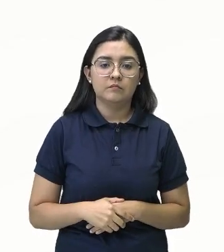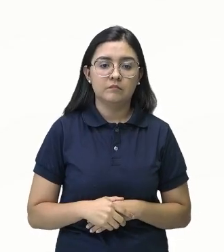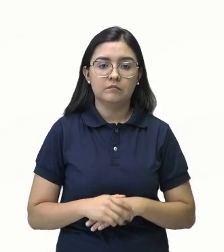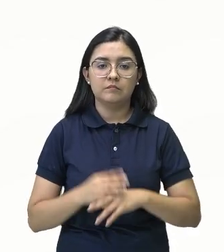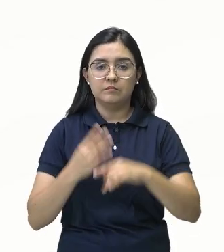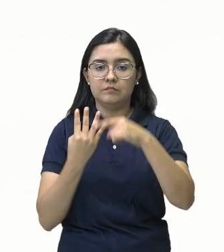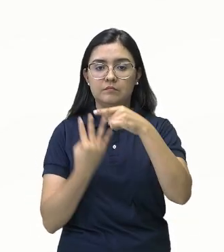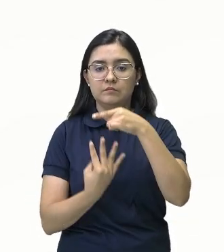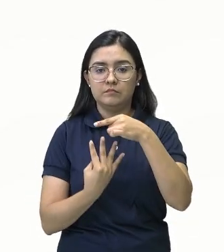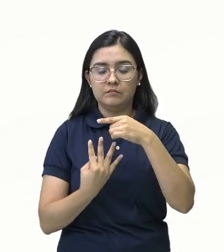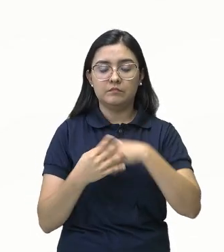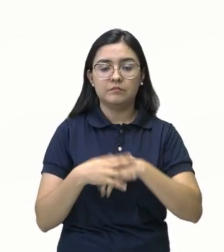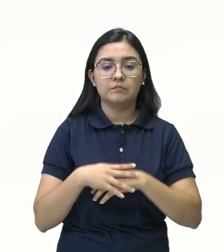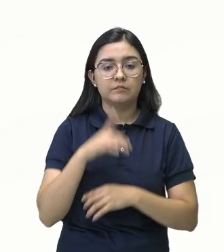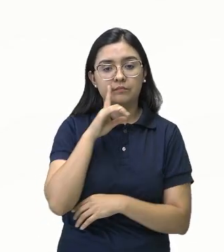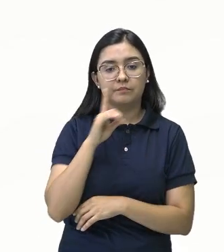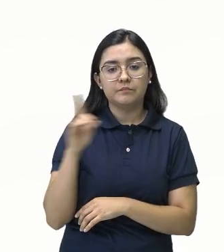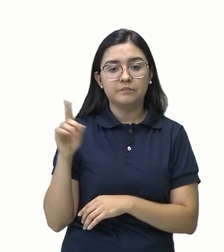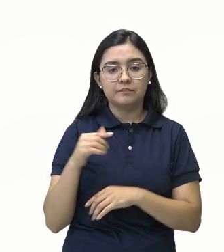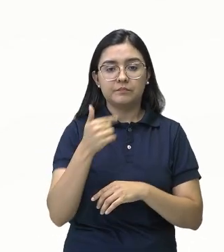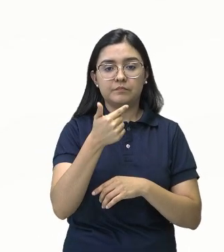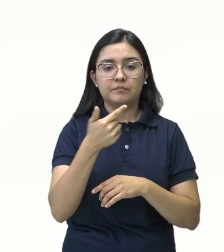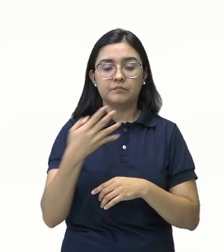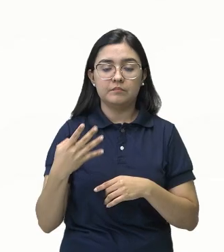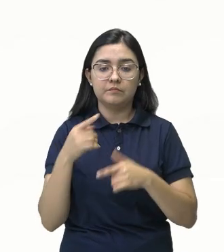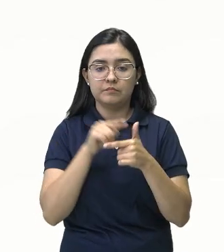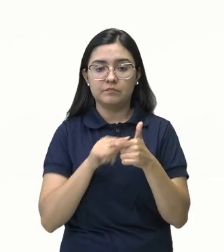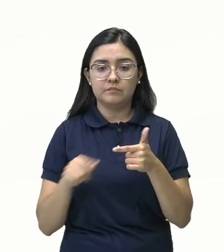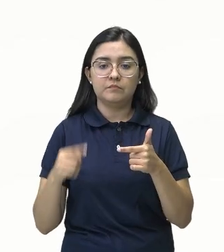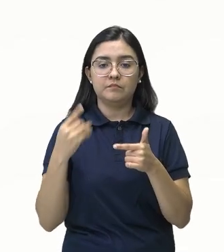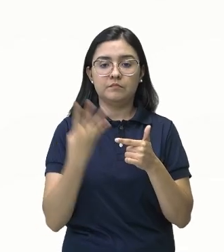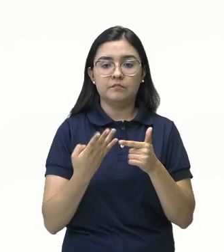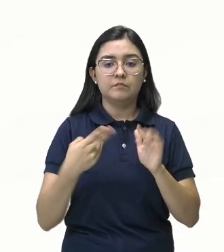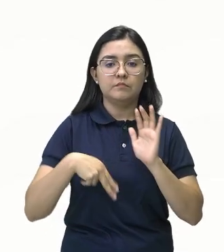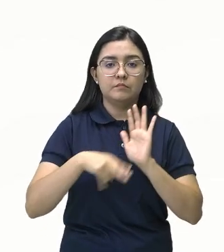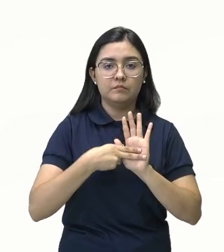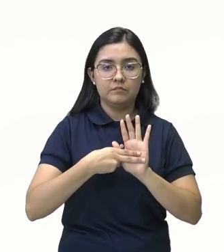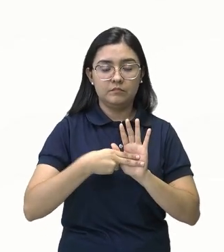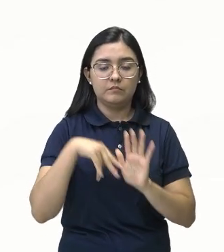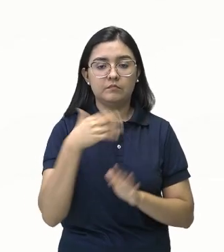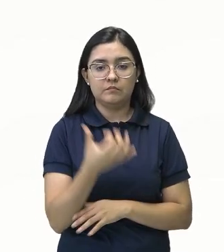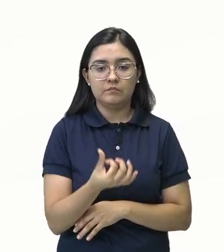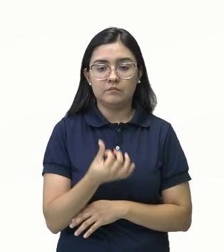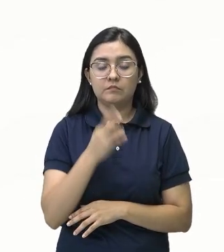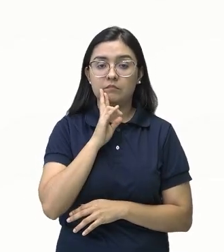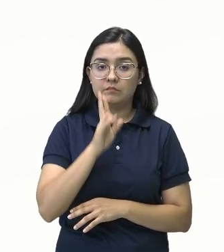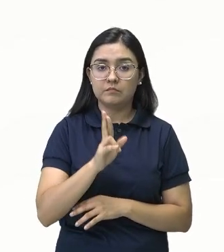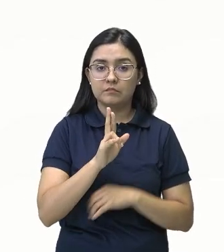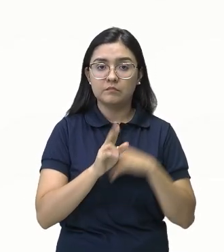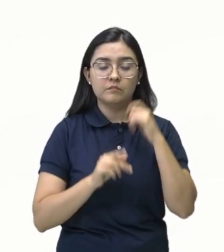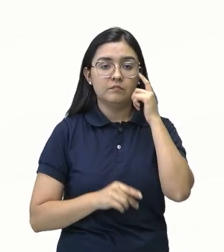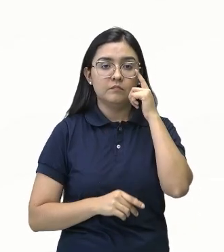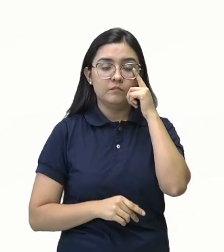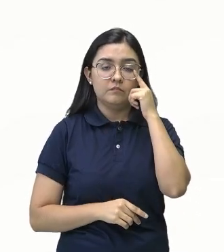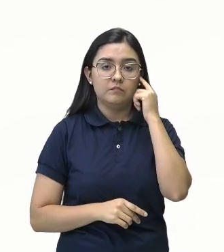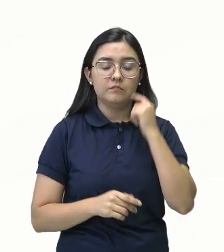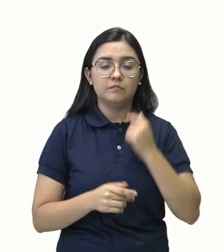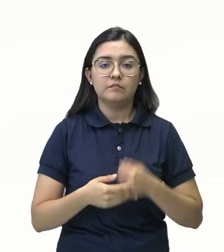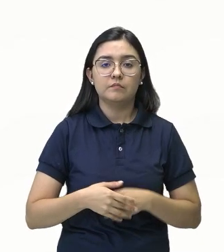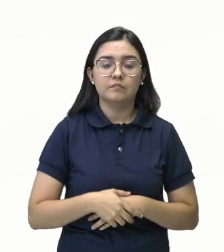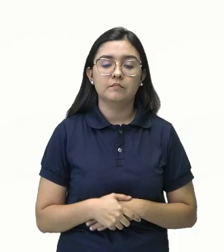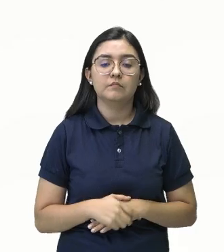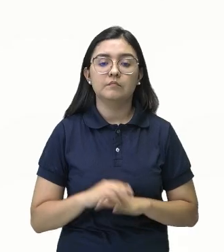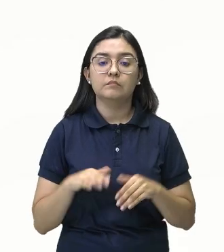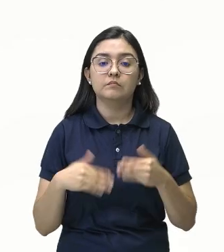é 4. Então, 24, né? Dividido por 4, meu resultado, 6.